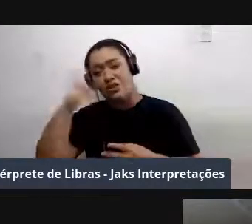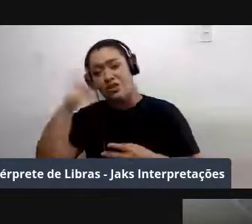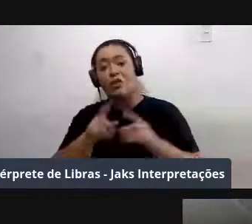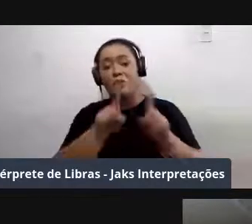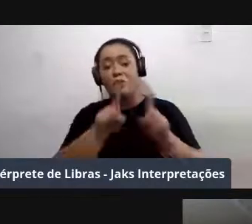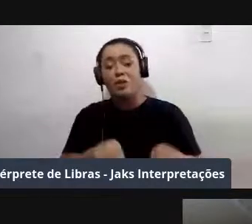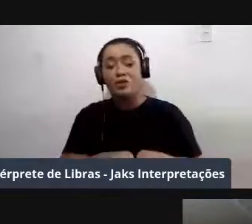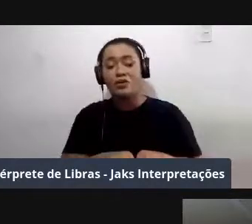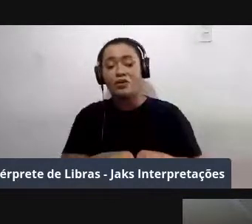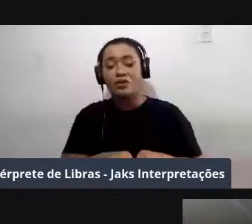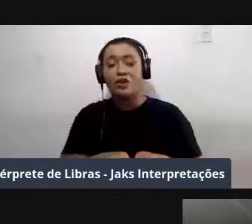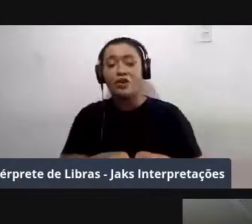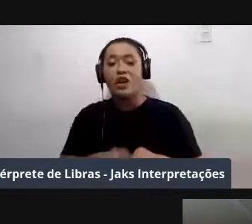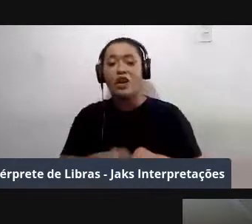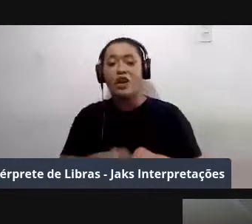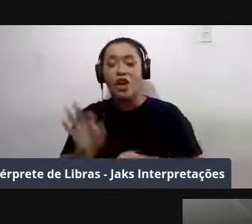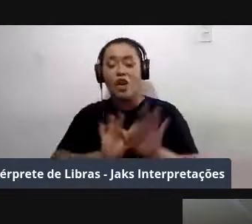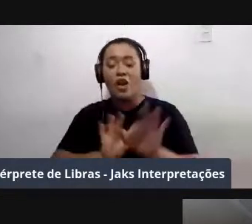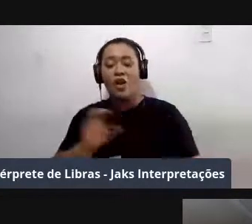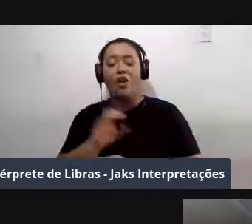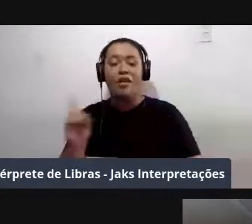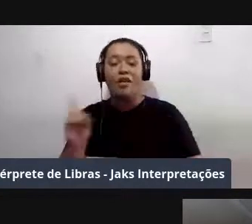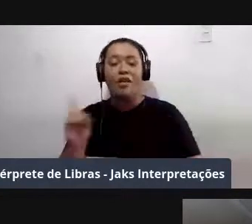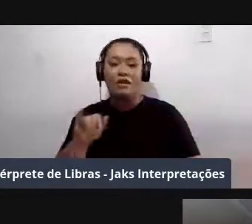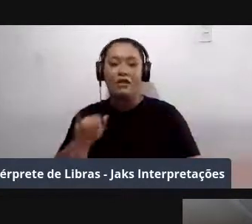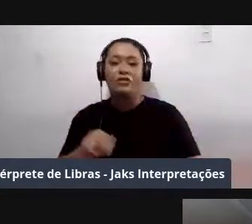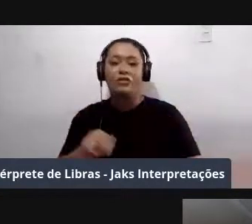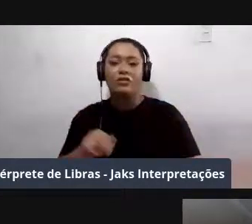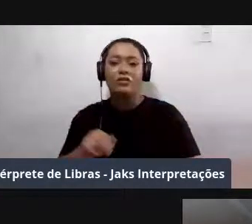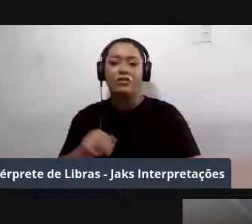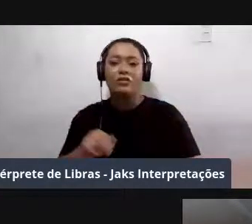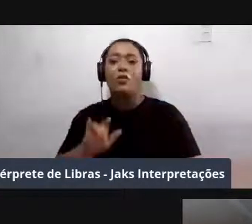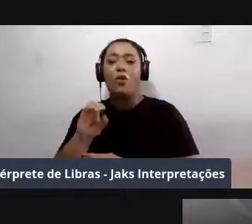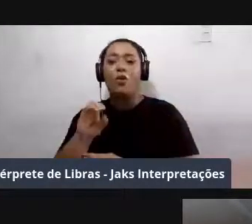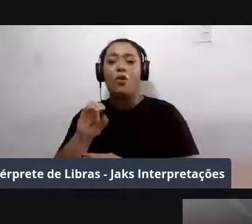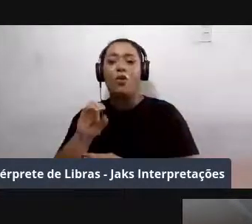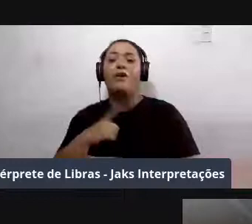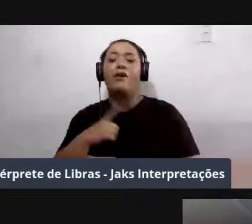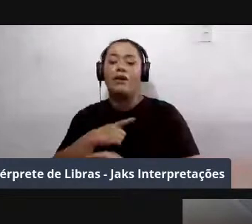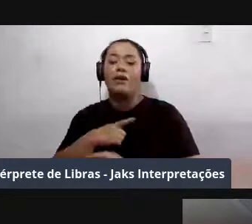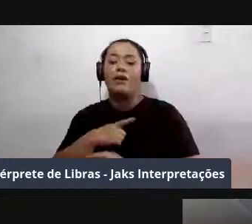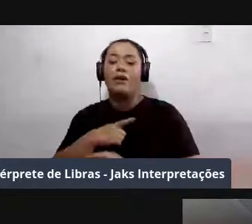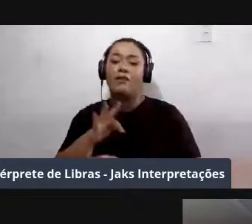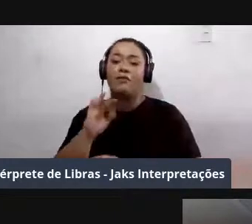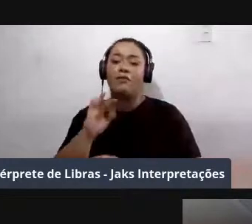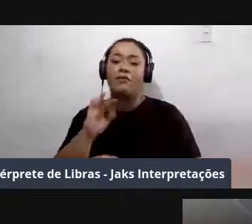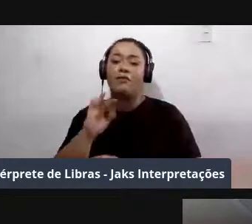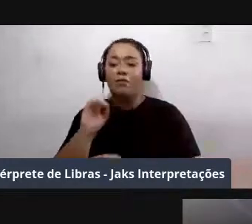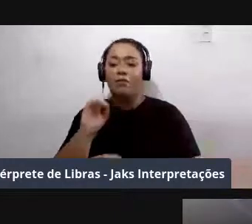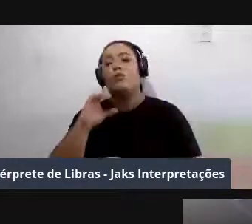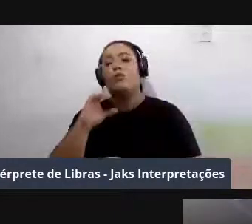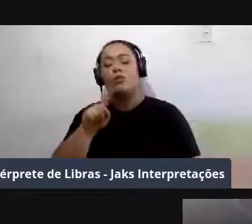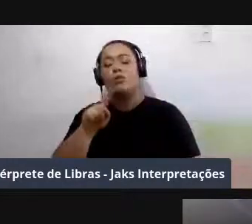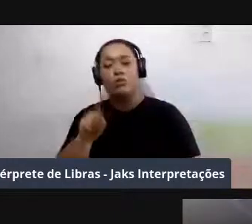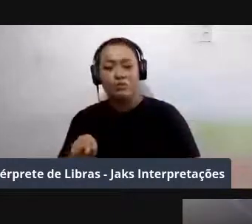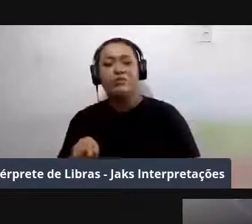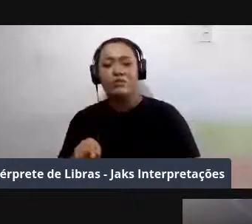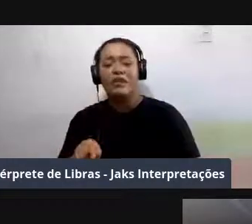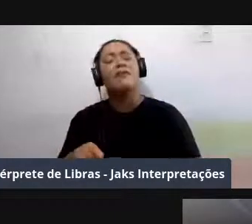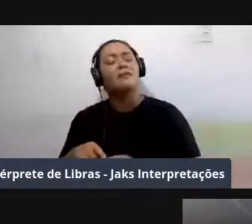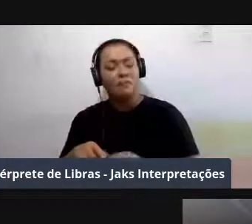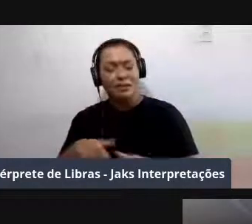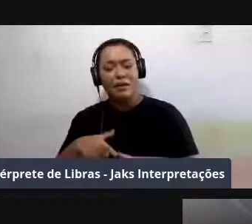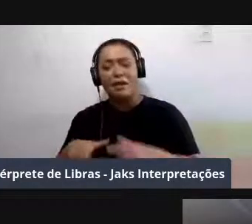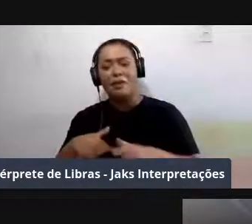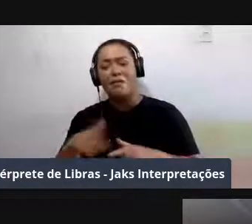da Fiocruz do Amazonas. Que fez um trabalho muito bonito com as parteiras, né? É uma equipe bem bacana que tem de lá